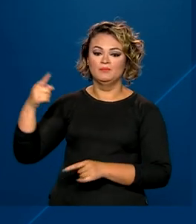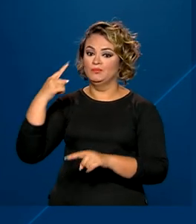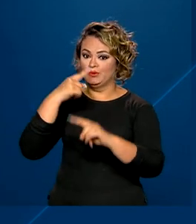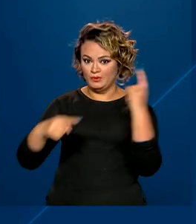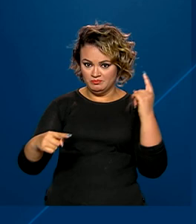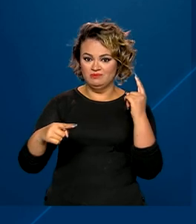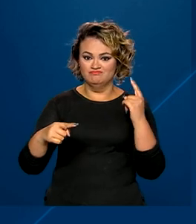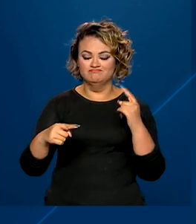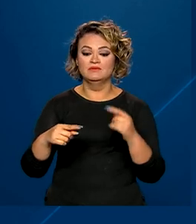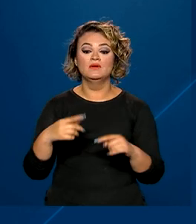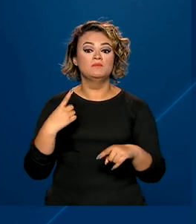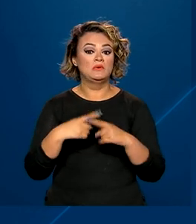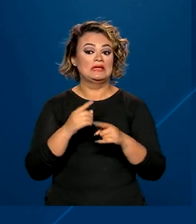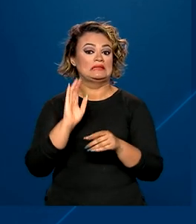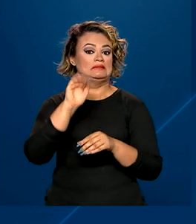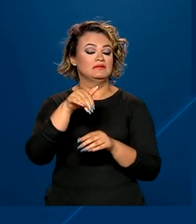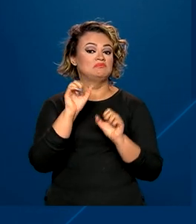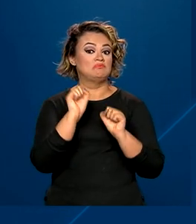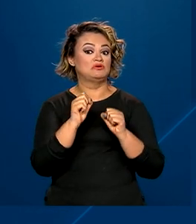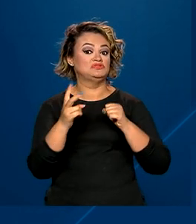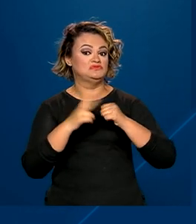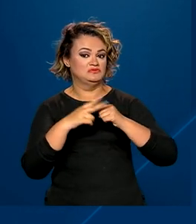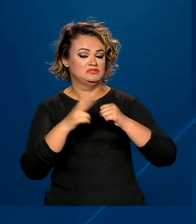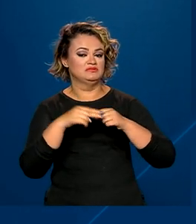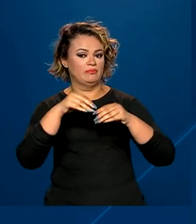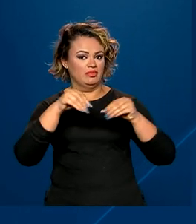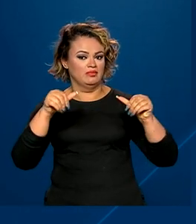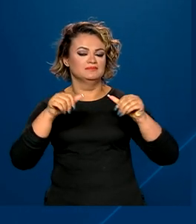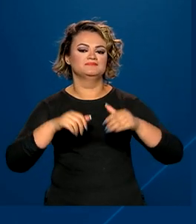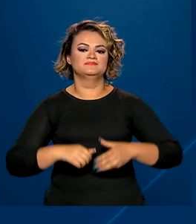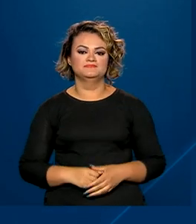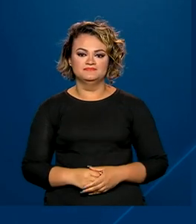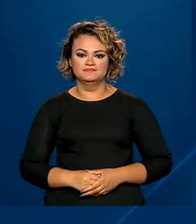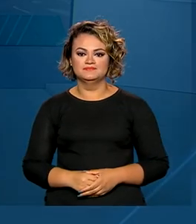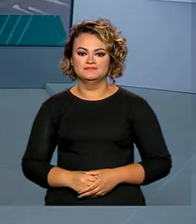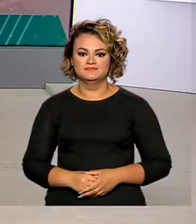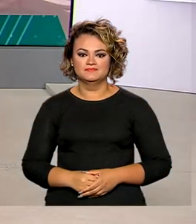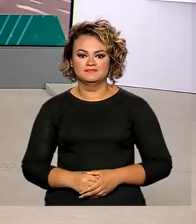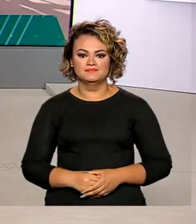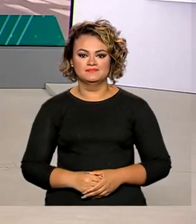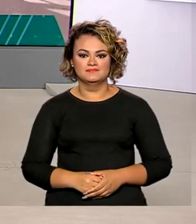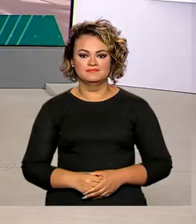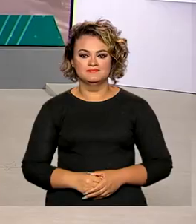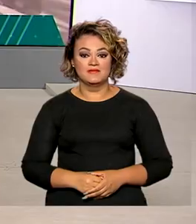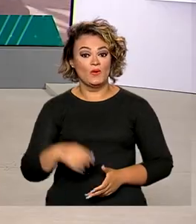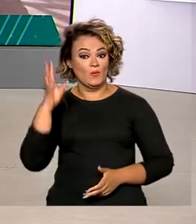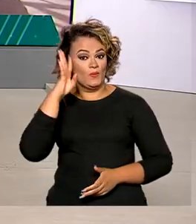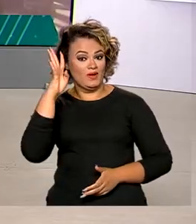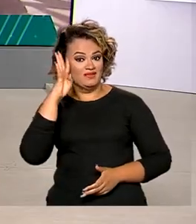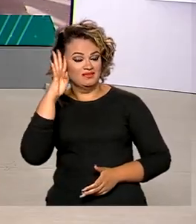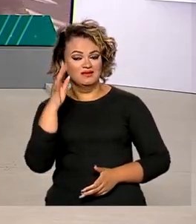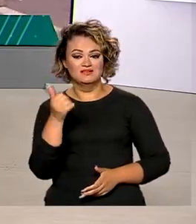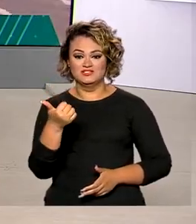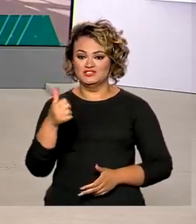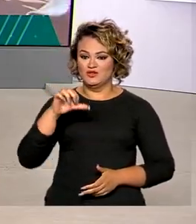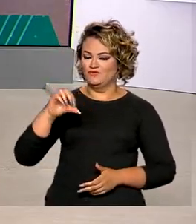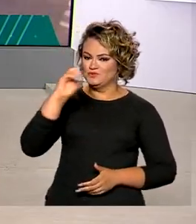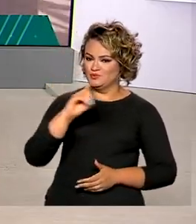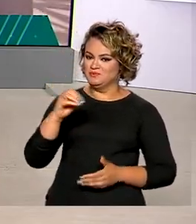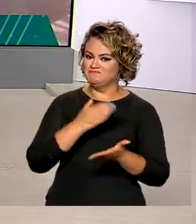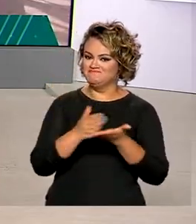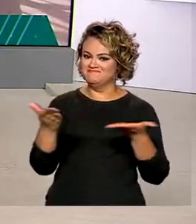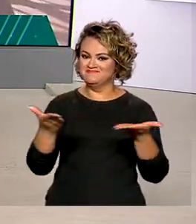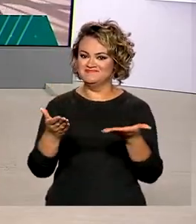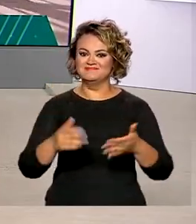chocolates da Garoto o risco de conter pedaços de vidro quarta-feira 19 de outubro